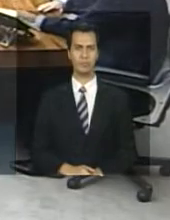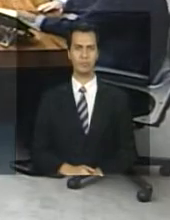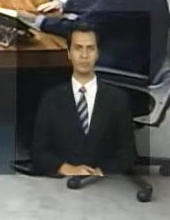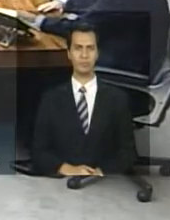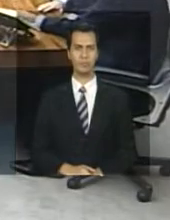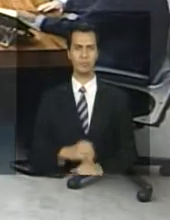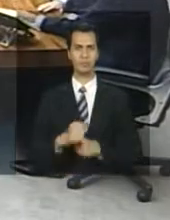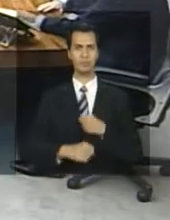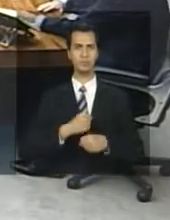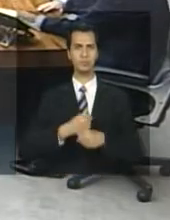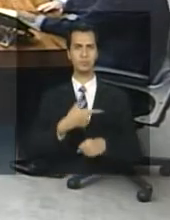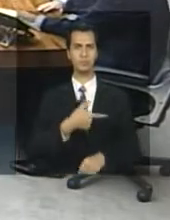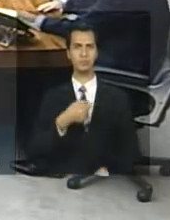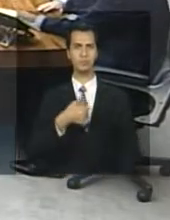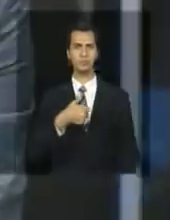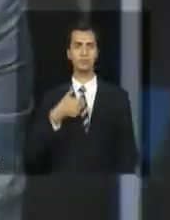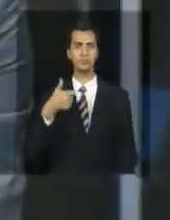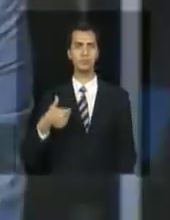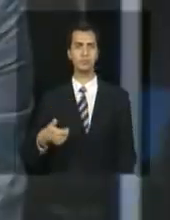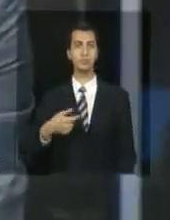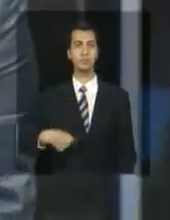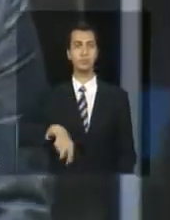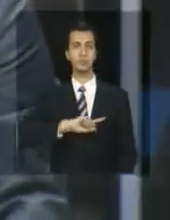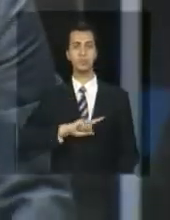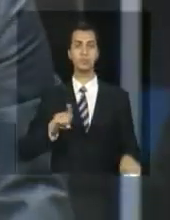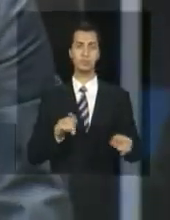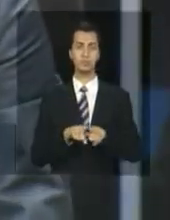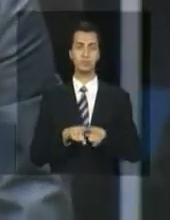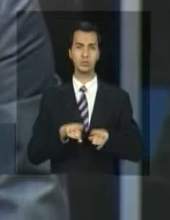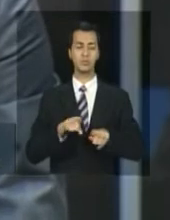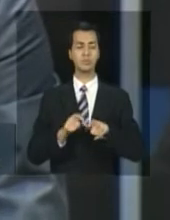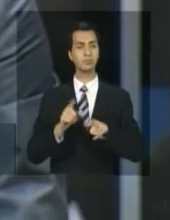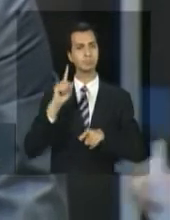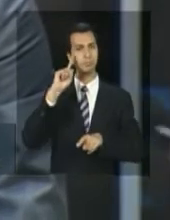Em 2011, adotamos ações para